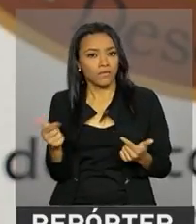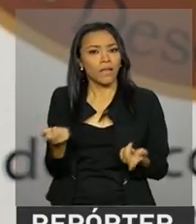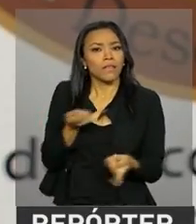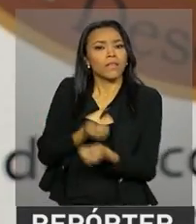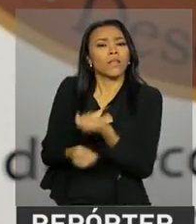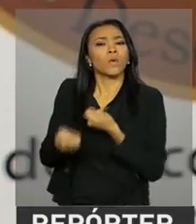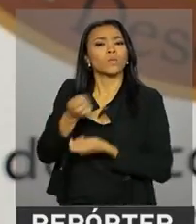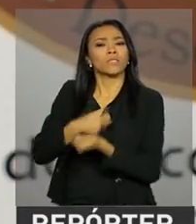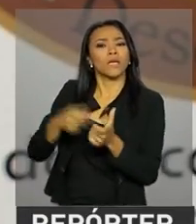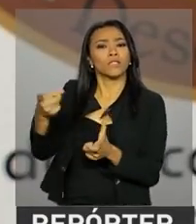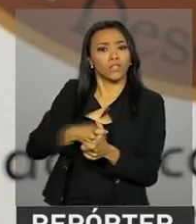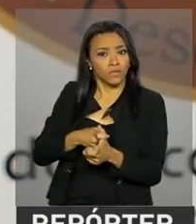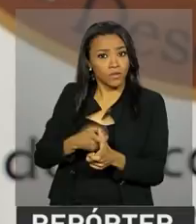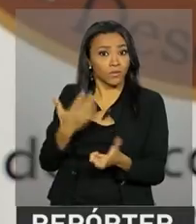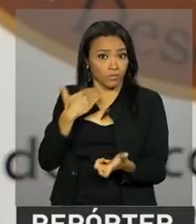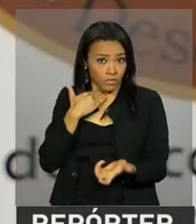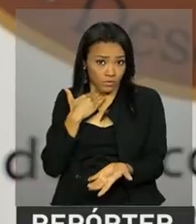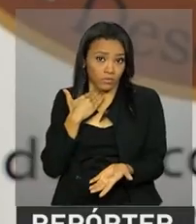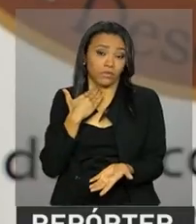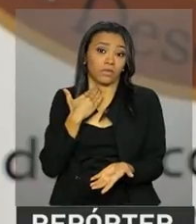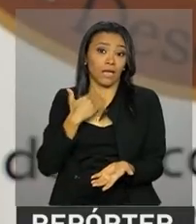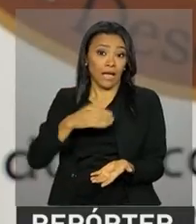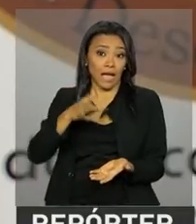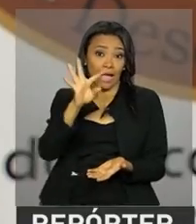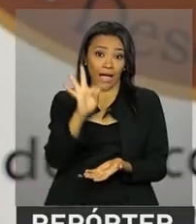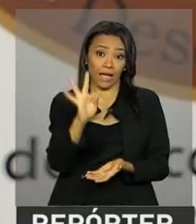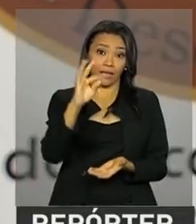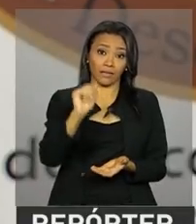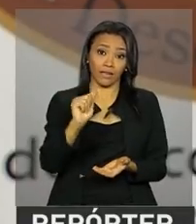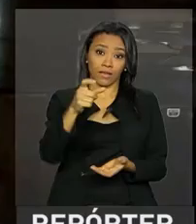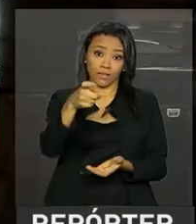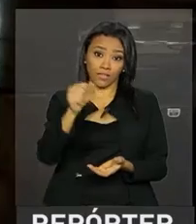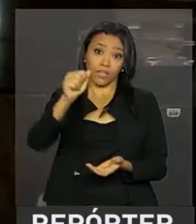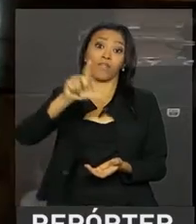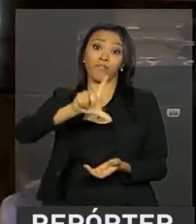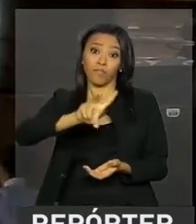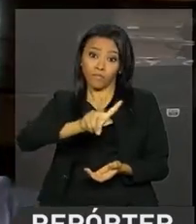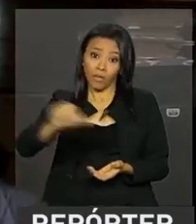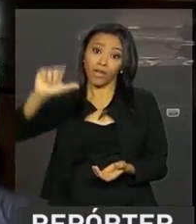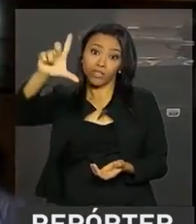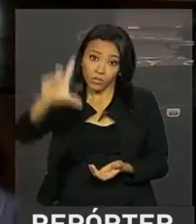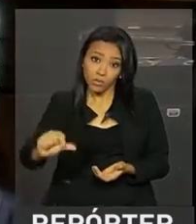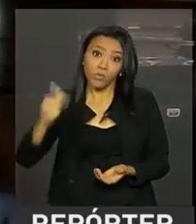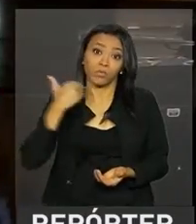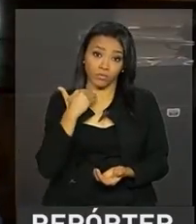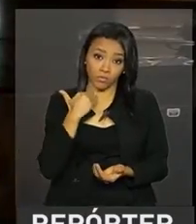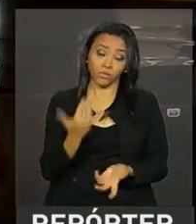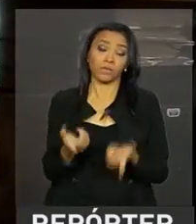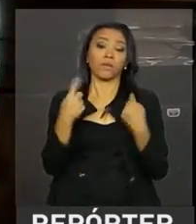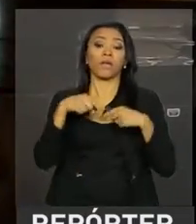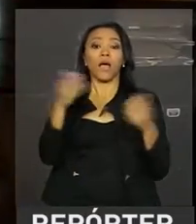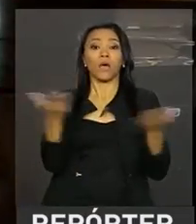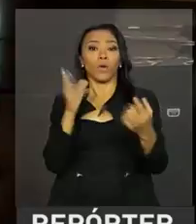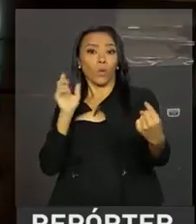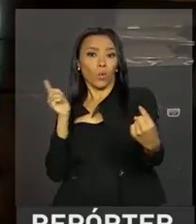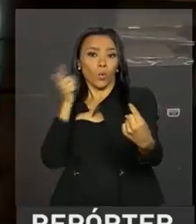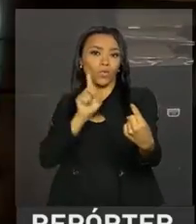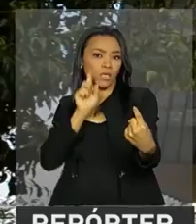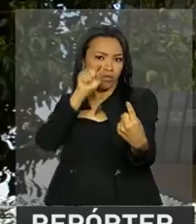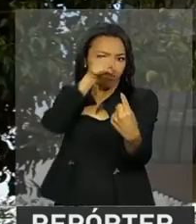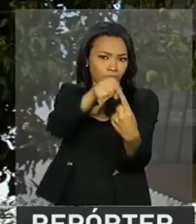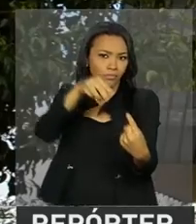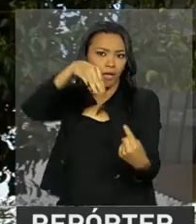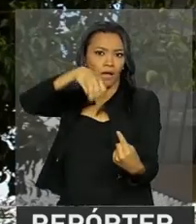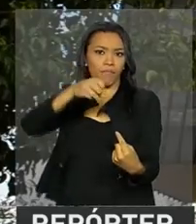a dívida com os bancos a taxa agora bancária vai diminuir com inflação caminhando para o centro da meta de 4 6 por cento